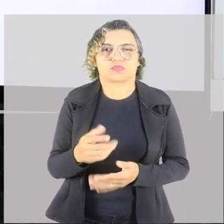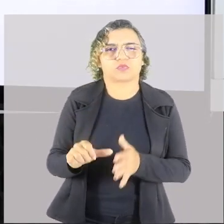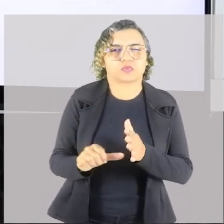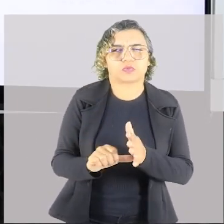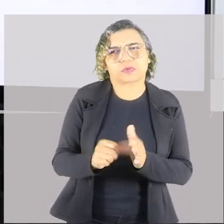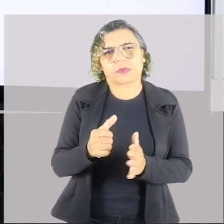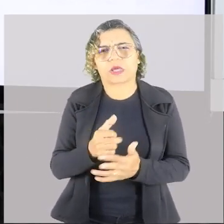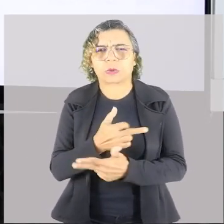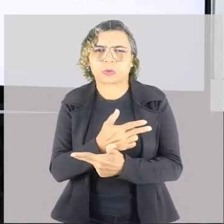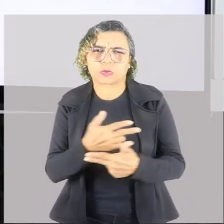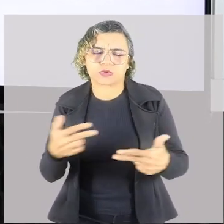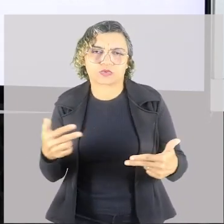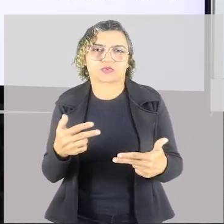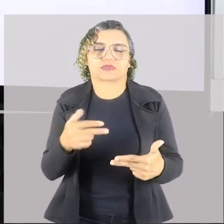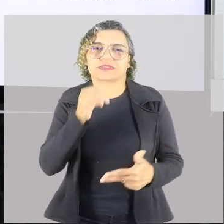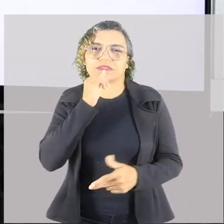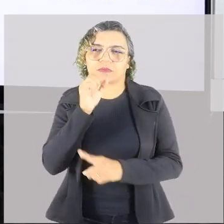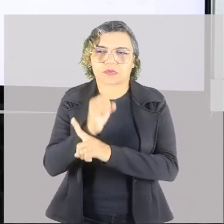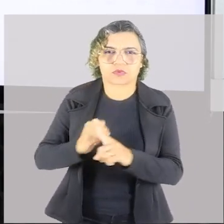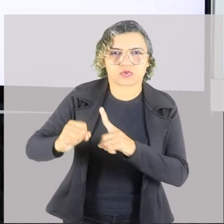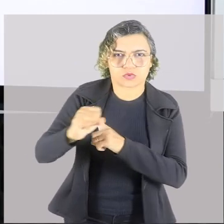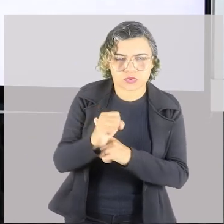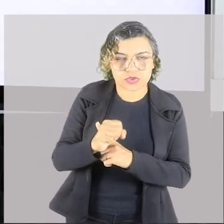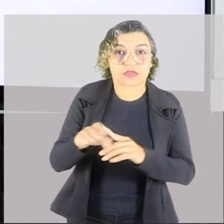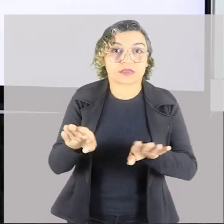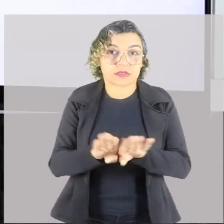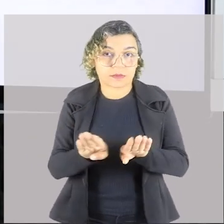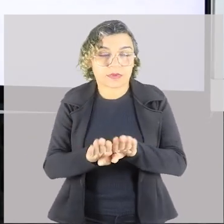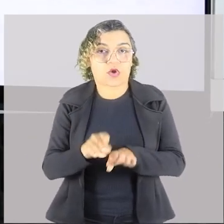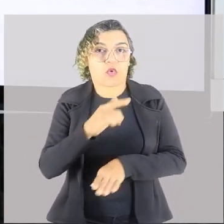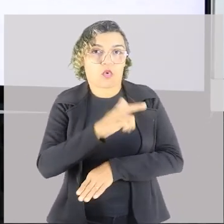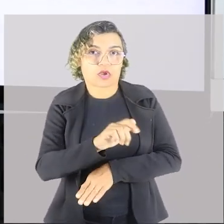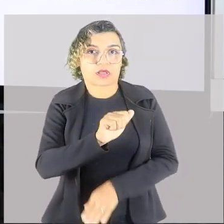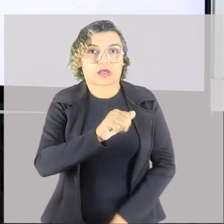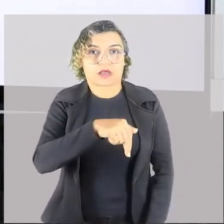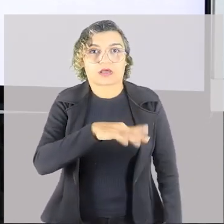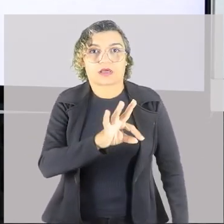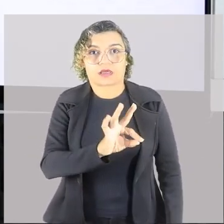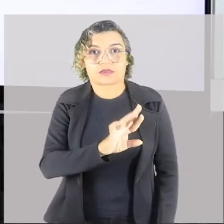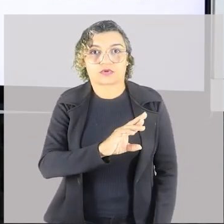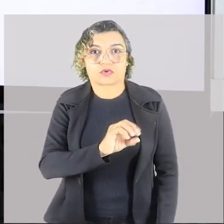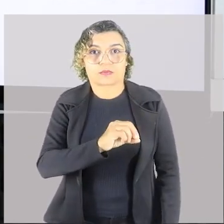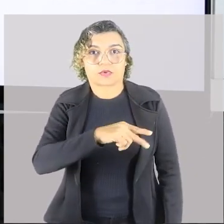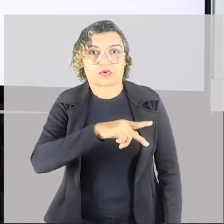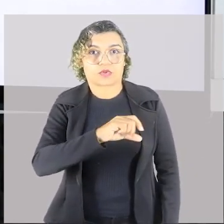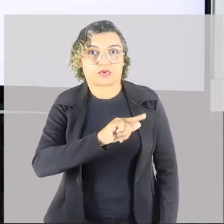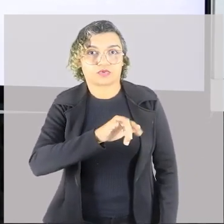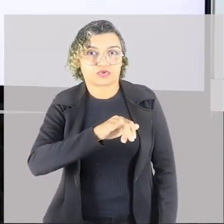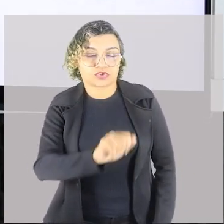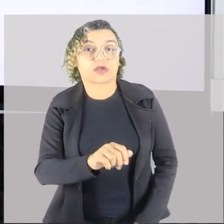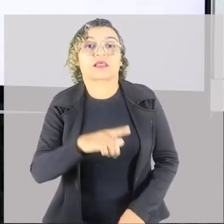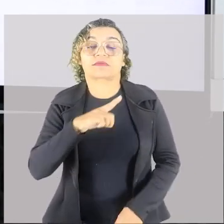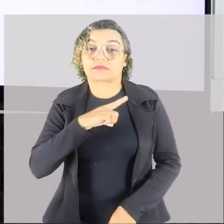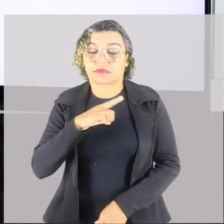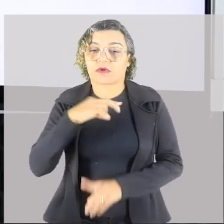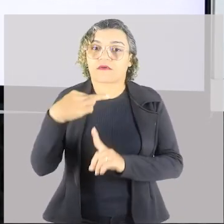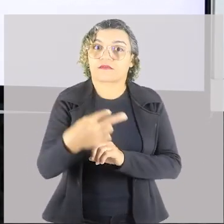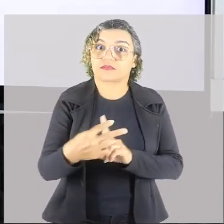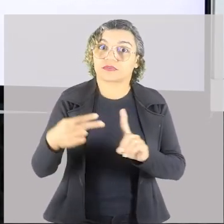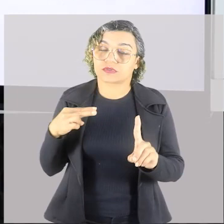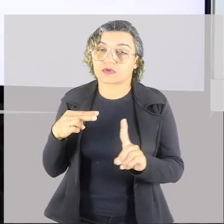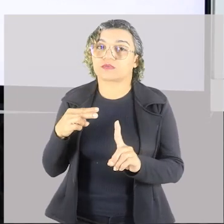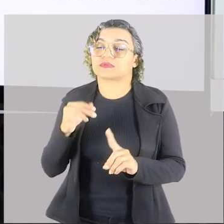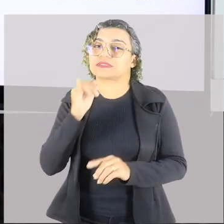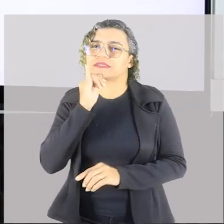estudos, tanto da sociologia quanto da antropologia, existe essa visão evolucionista. Essa visão